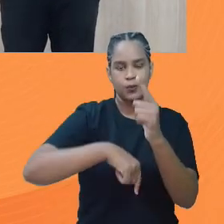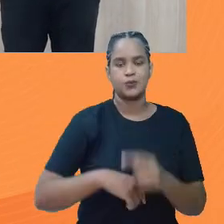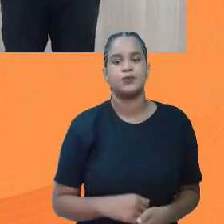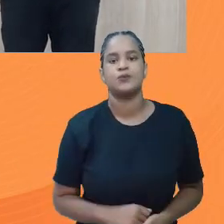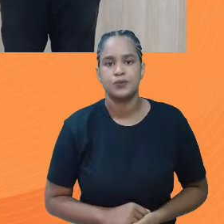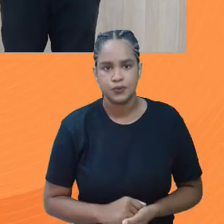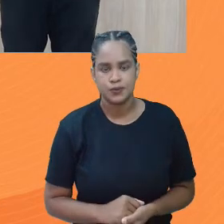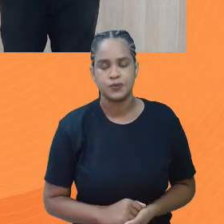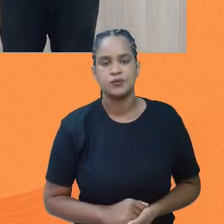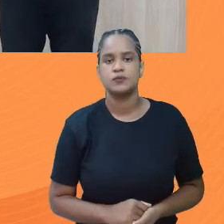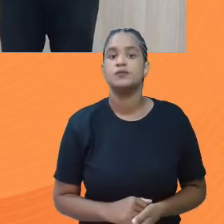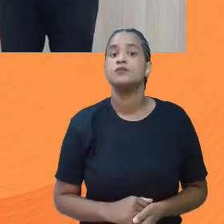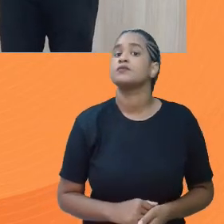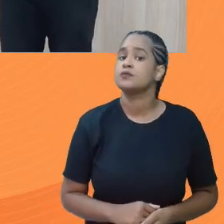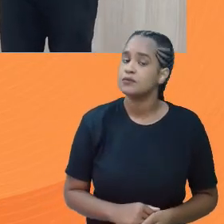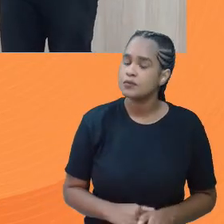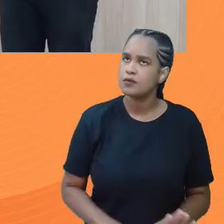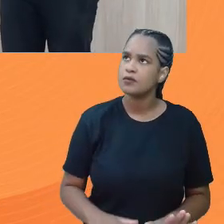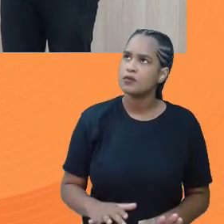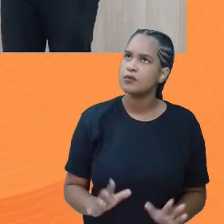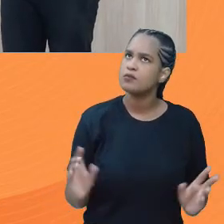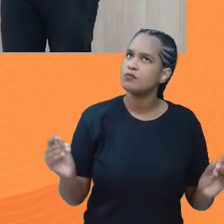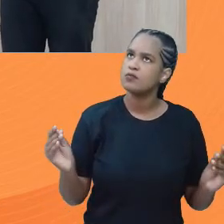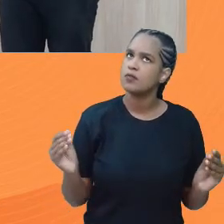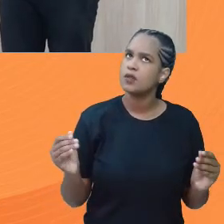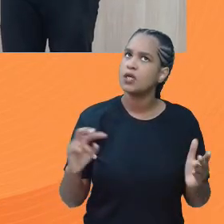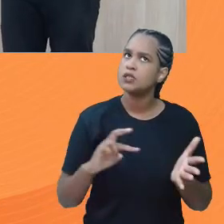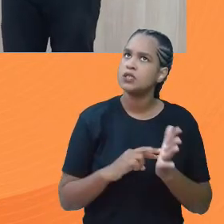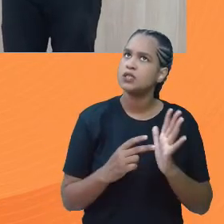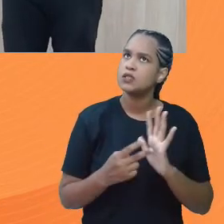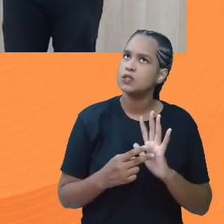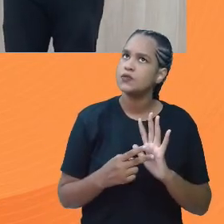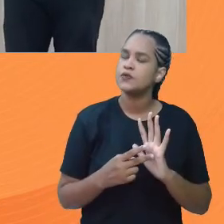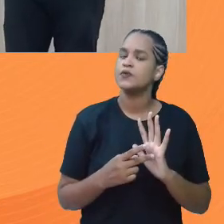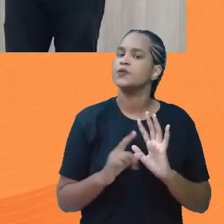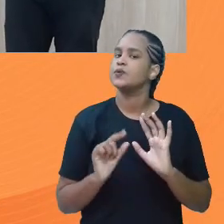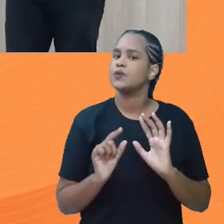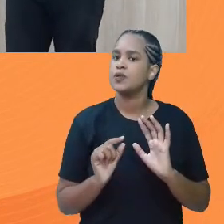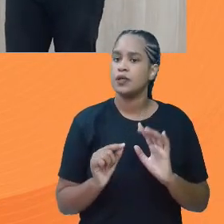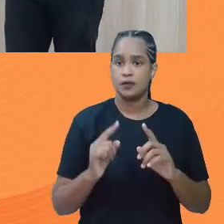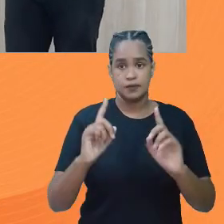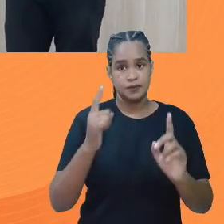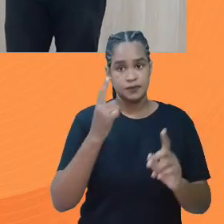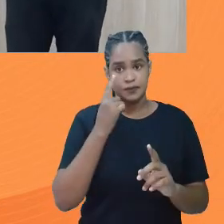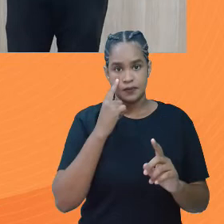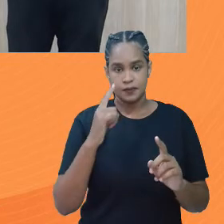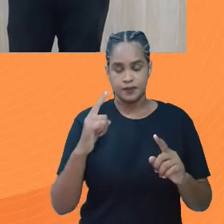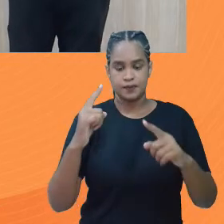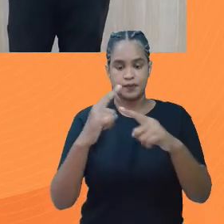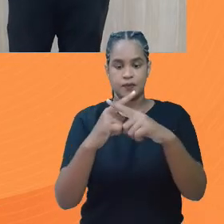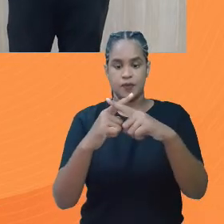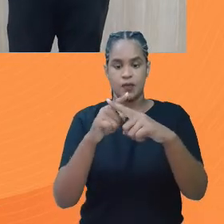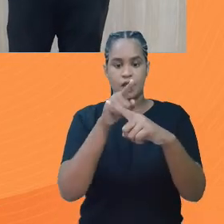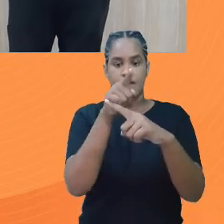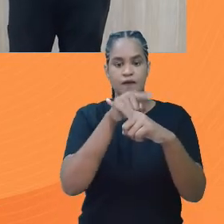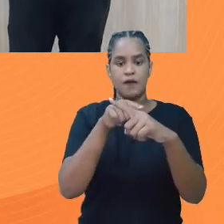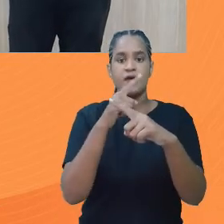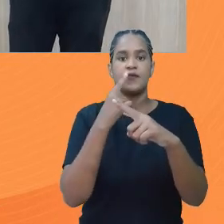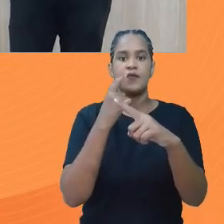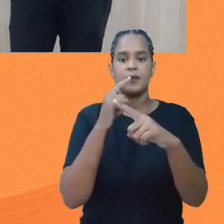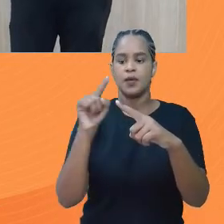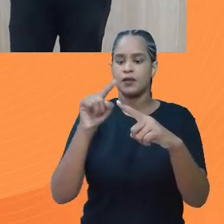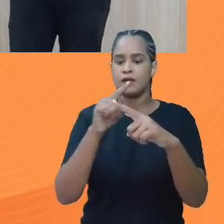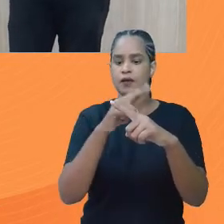vértice. Ah, Pedro, deixa eu ver se eu entendi. Então quer dizer que esse ângulozinho vermelhinho aí, ele é oposto pelo